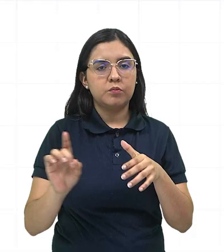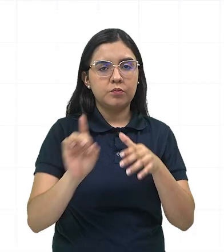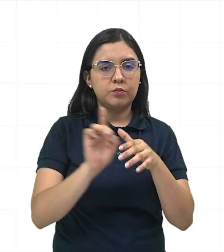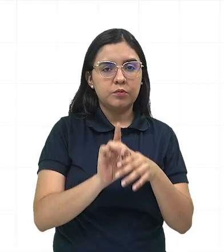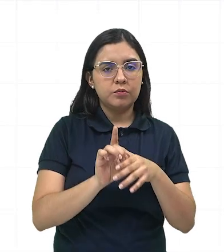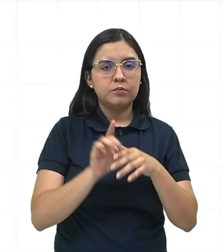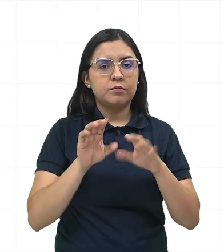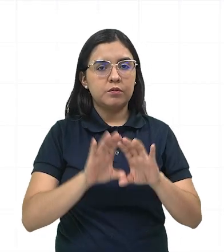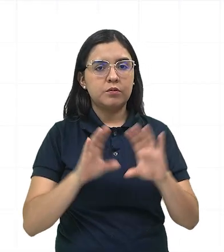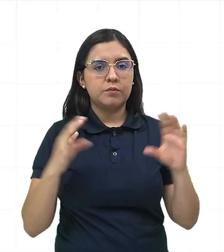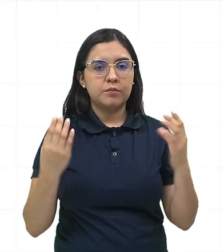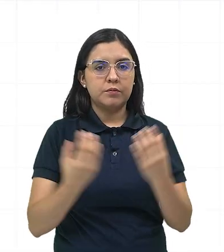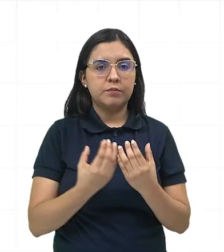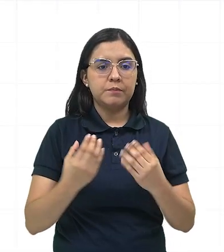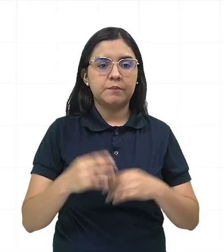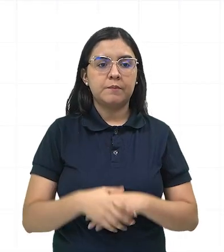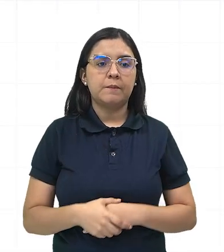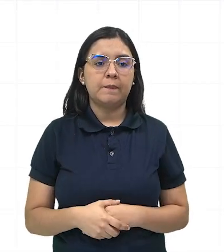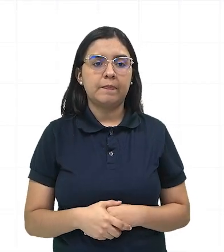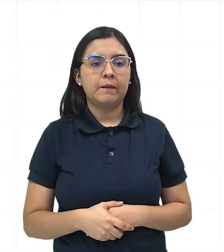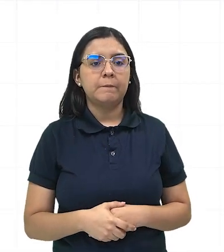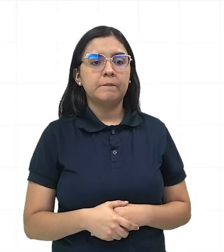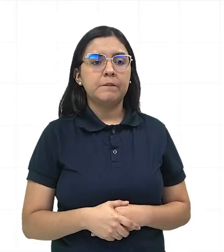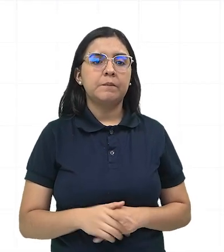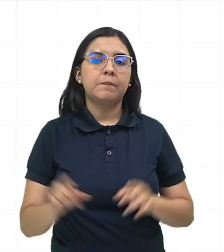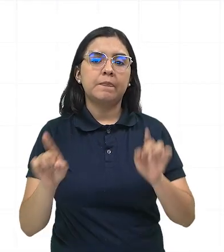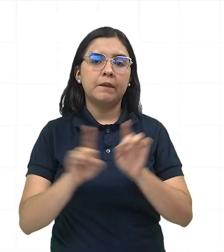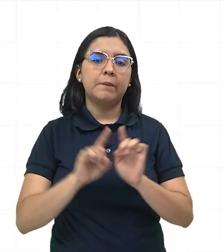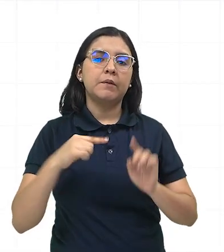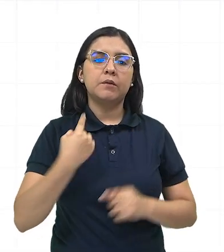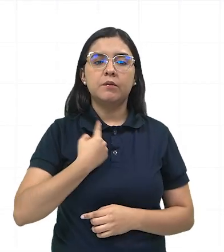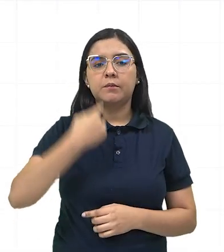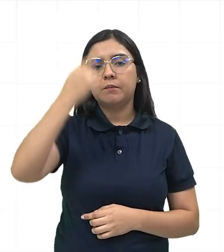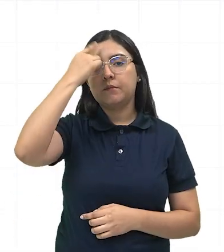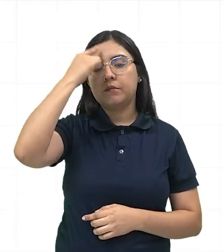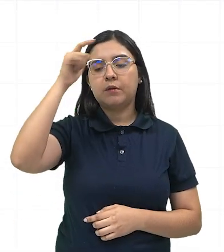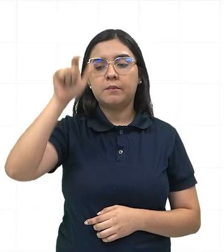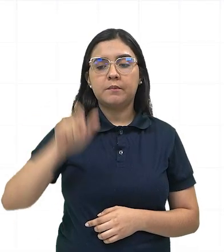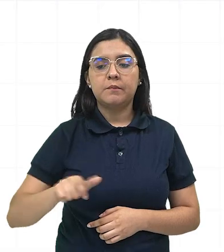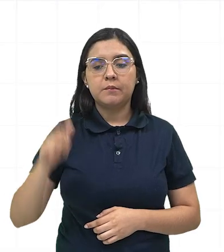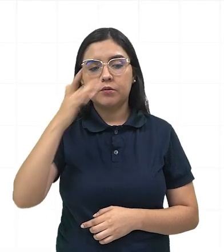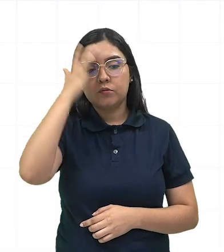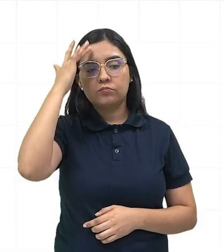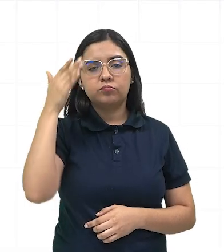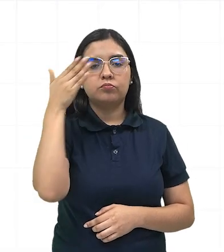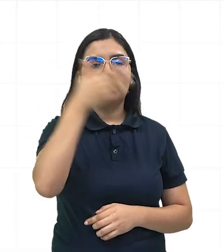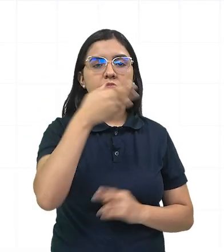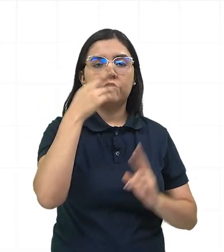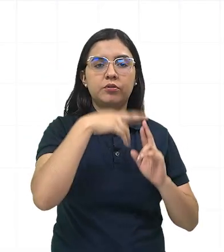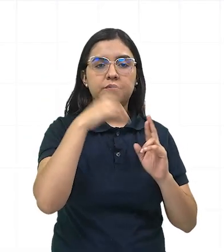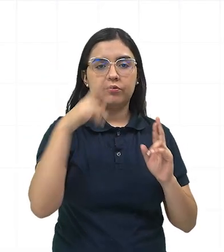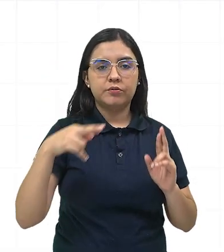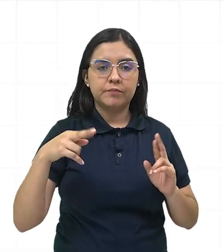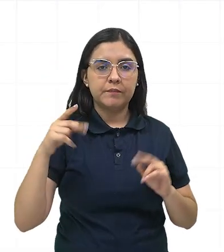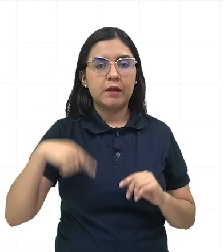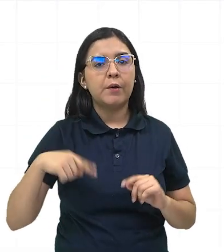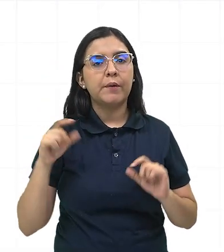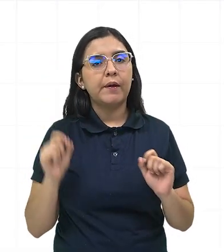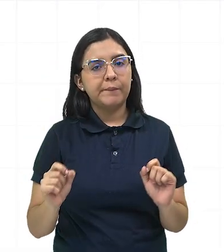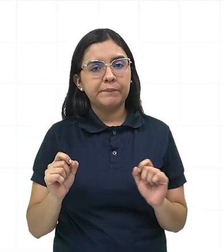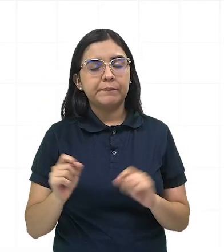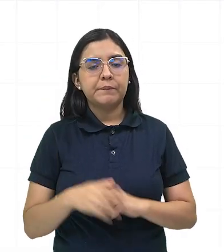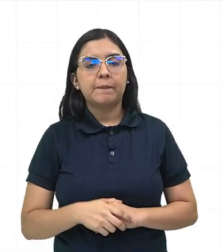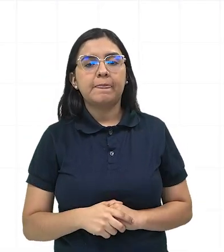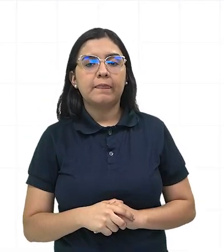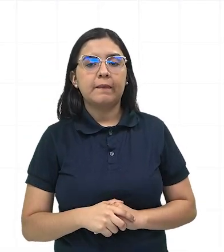fazer comunidade. E aqui também nós pensamos que quando uma pessoa procura uma religião, ela, de alguma maneira,